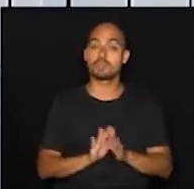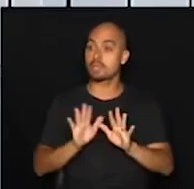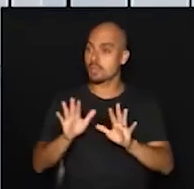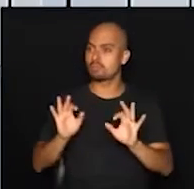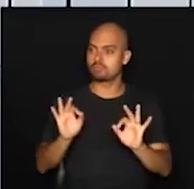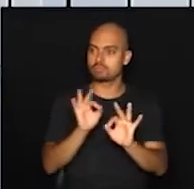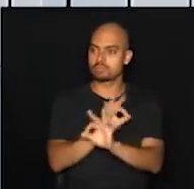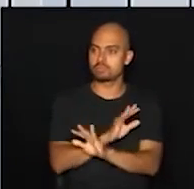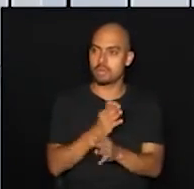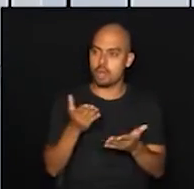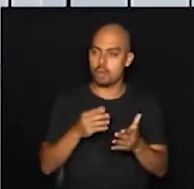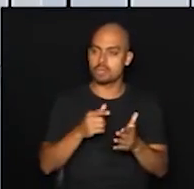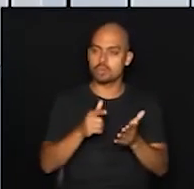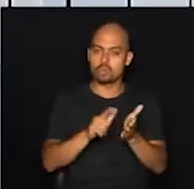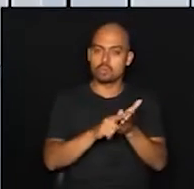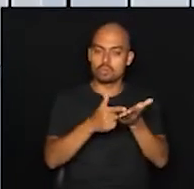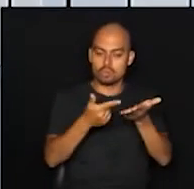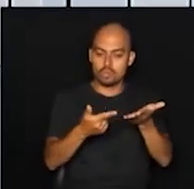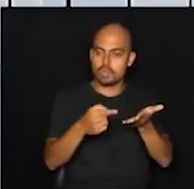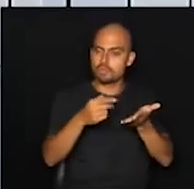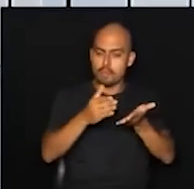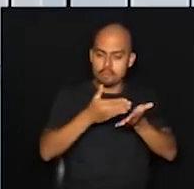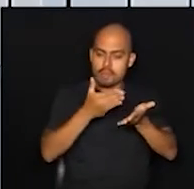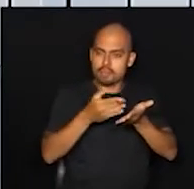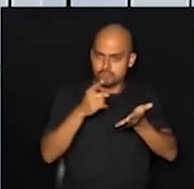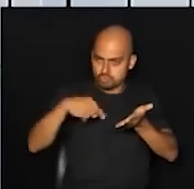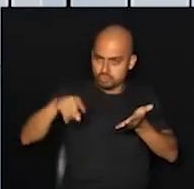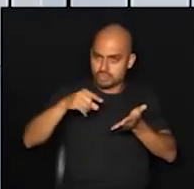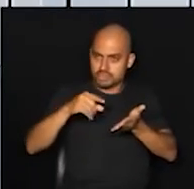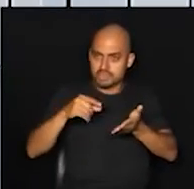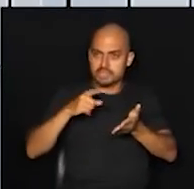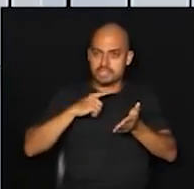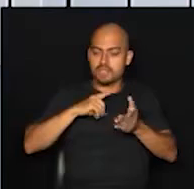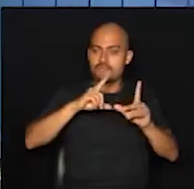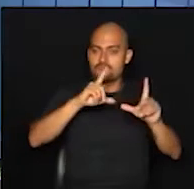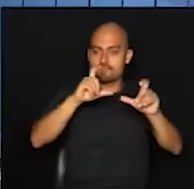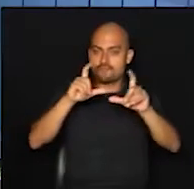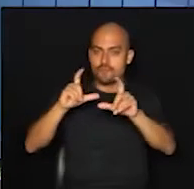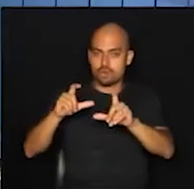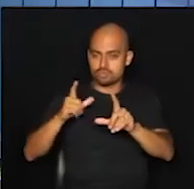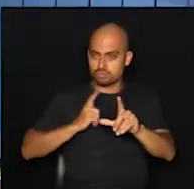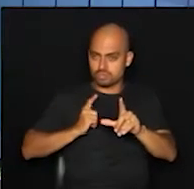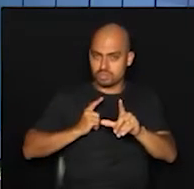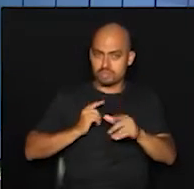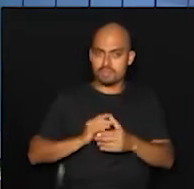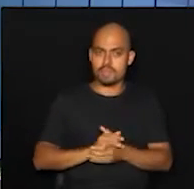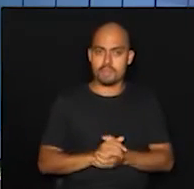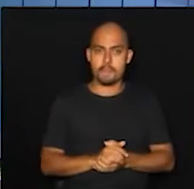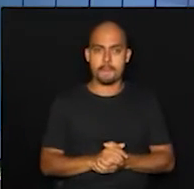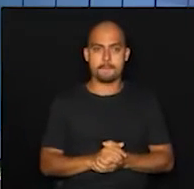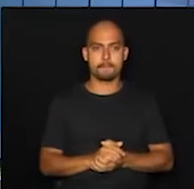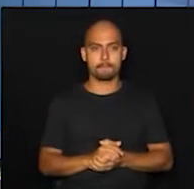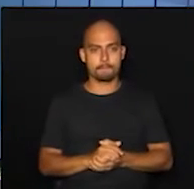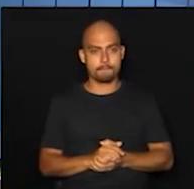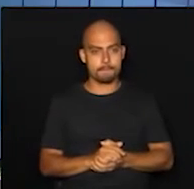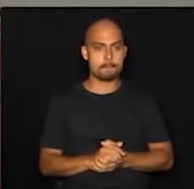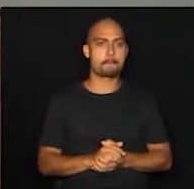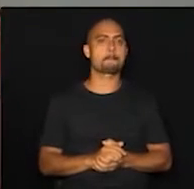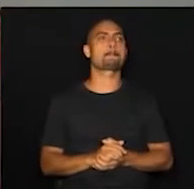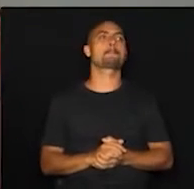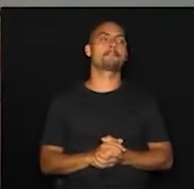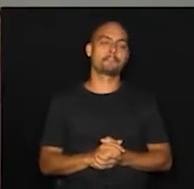encerrar, Bruno, neste livro vocês conseguiram resgatar imagens? Tem muitas ilustrações?